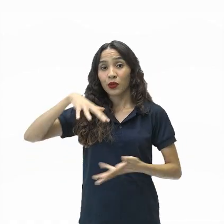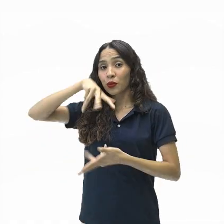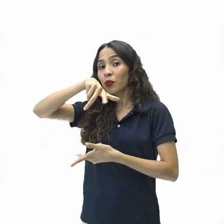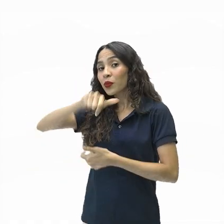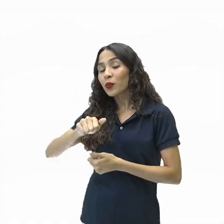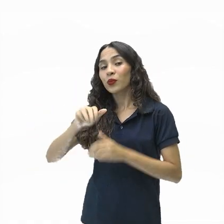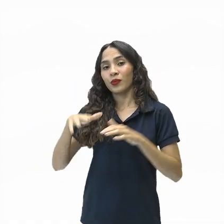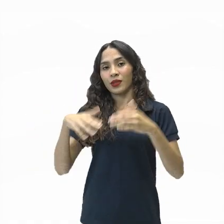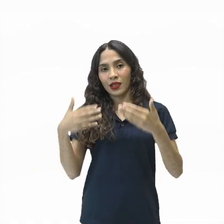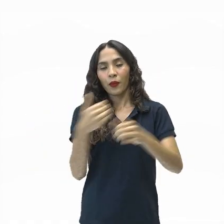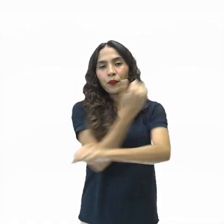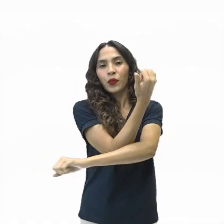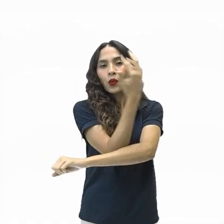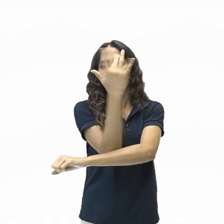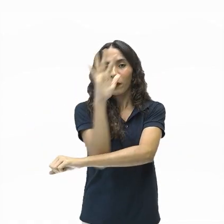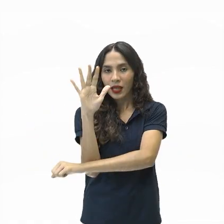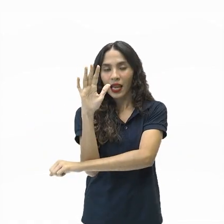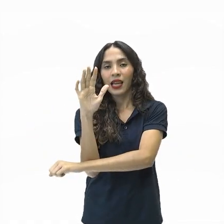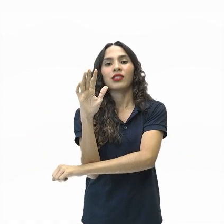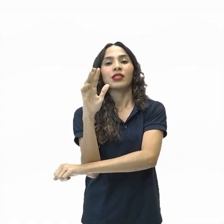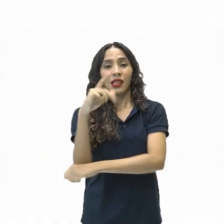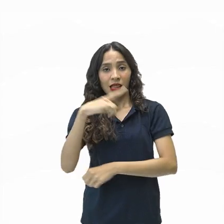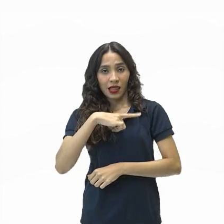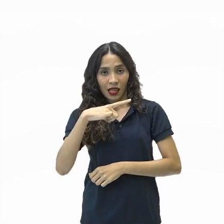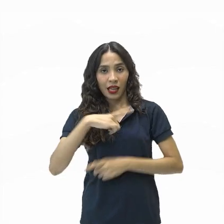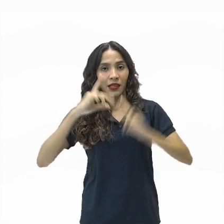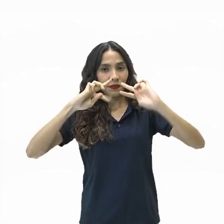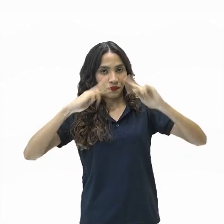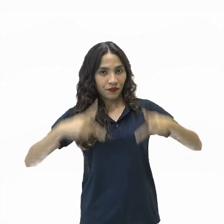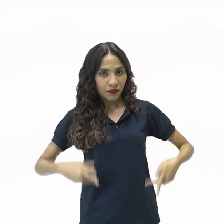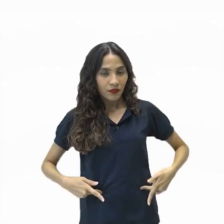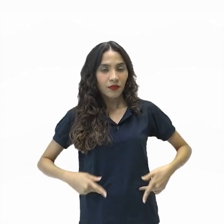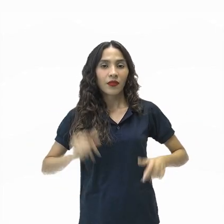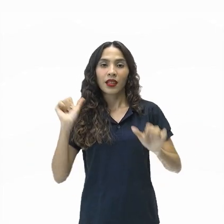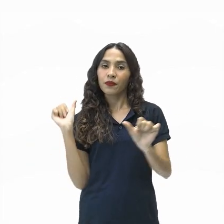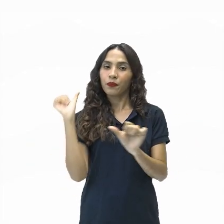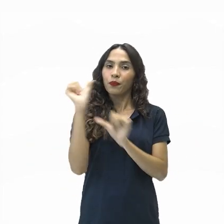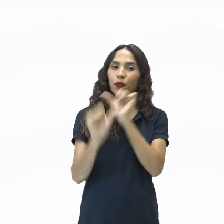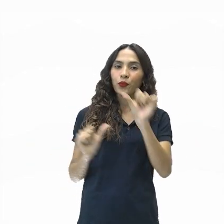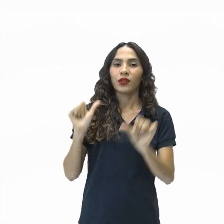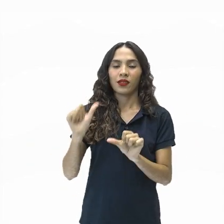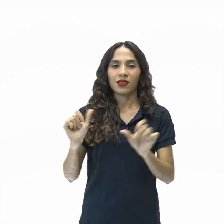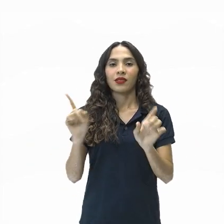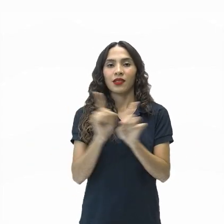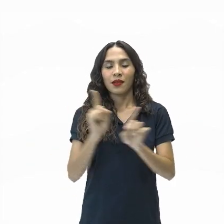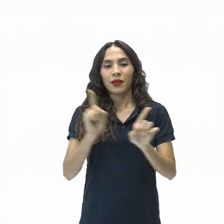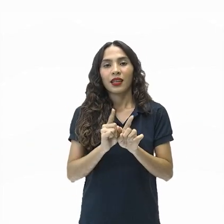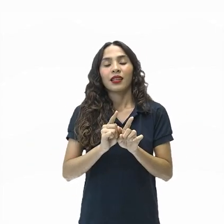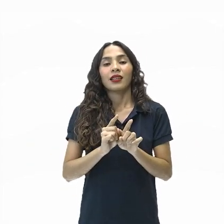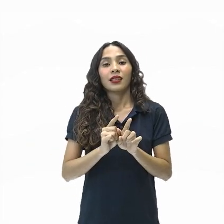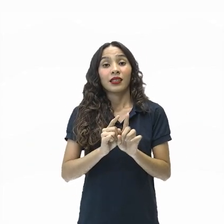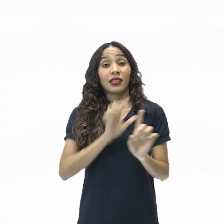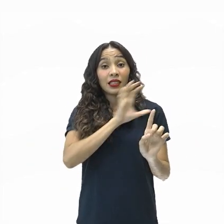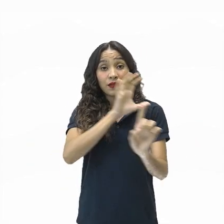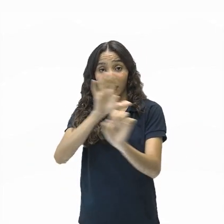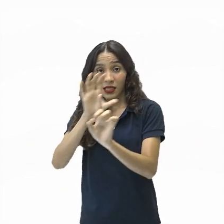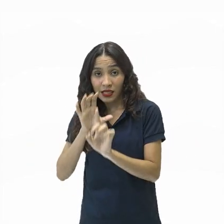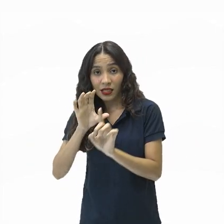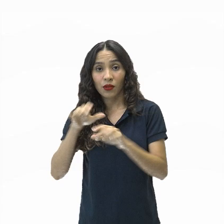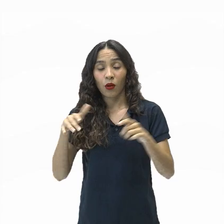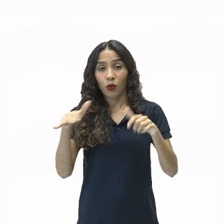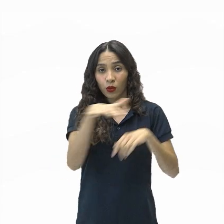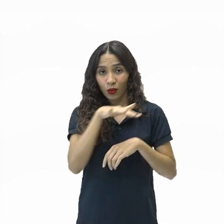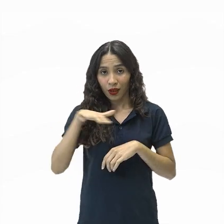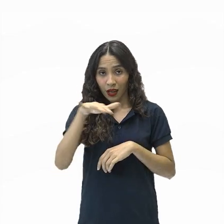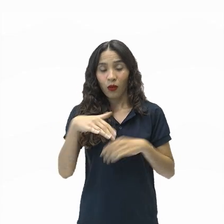ambiente, ele inclui ali os seres humanos e as transformações que eles impõem aos